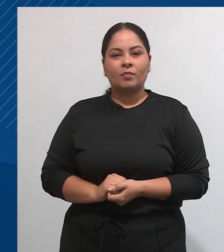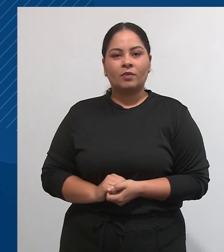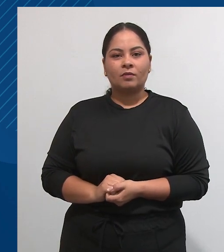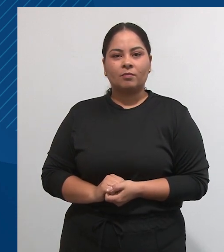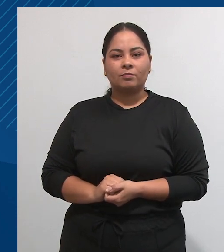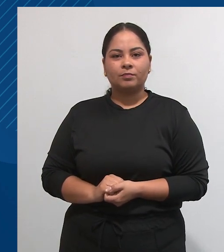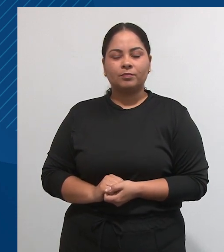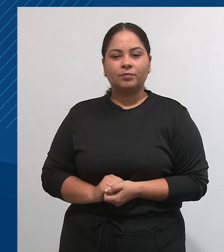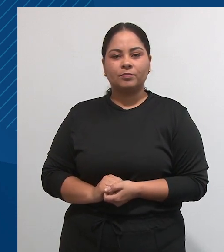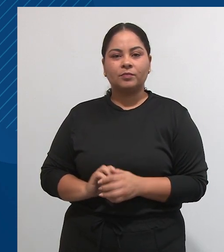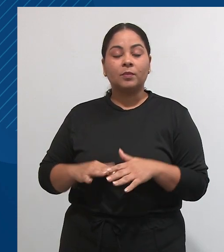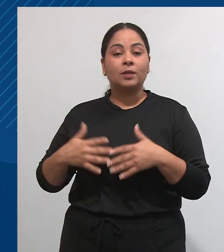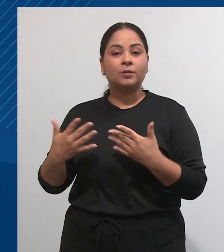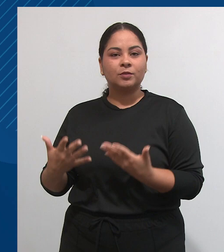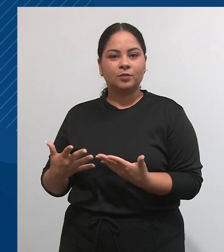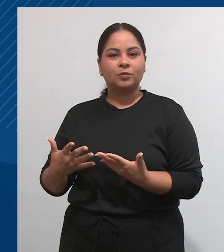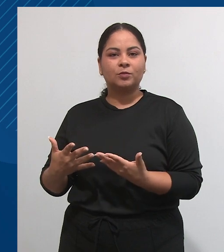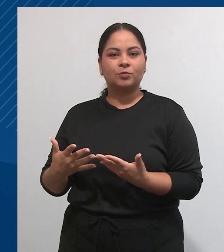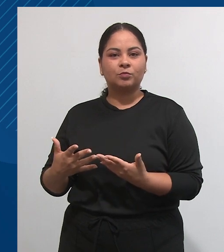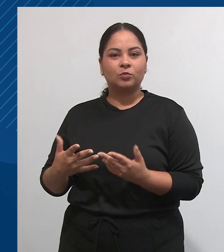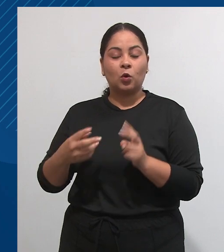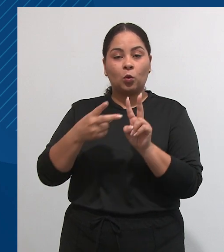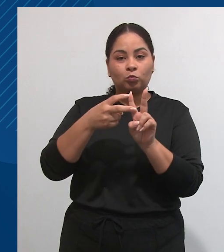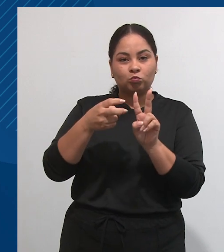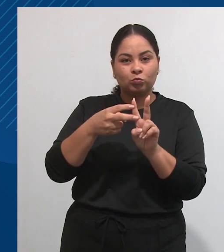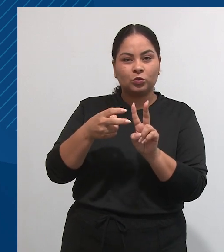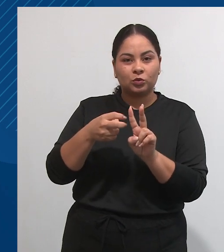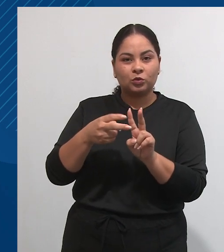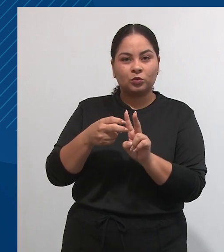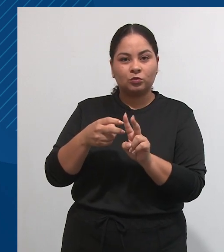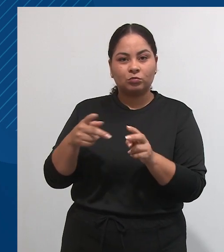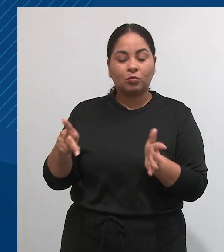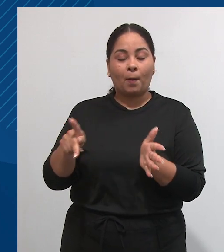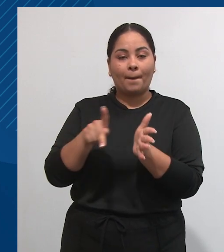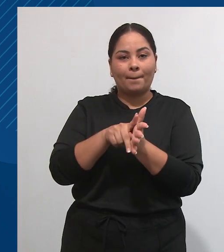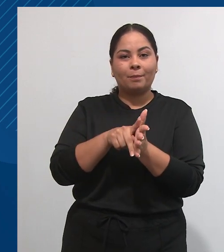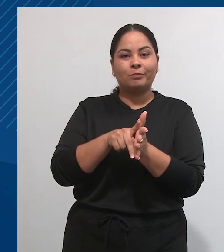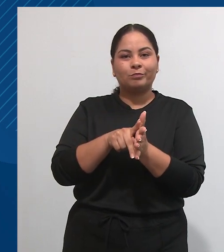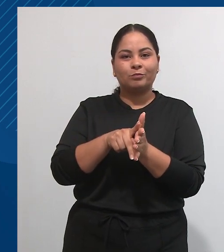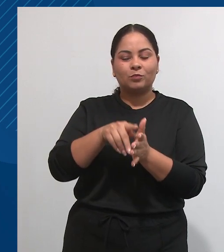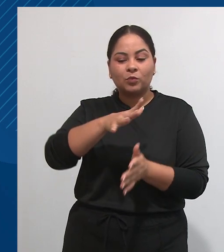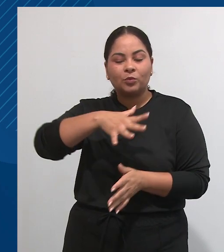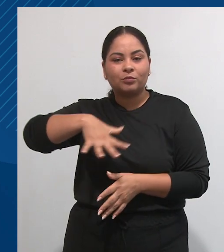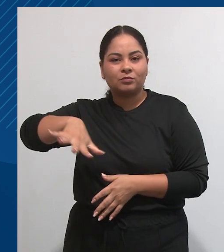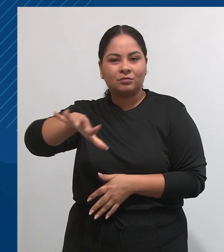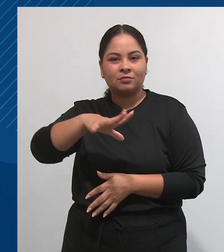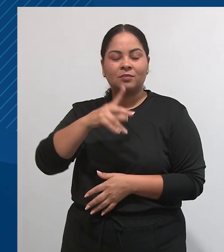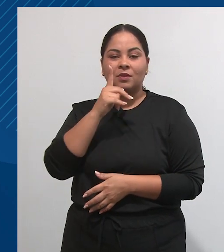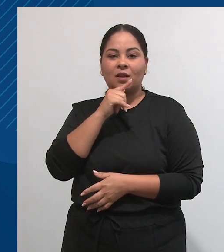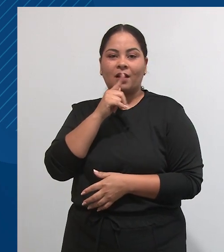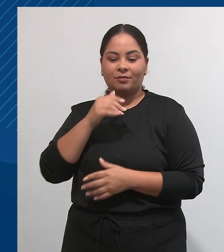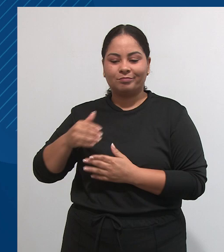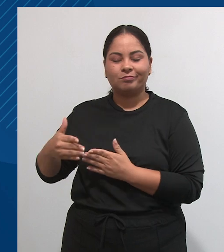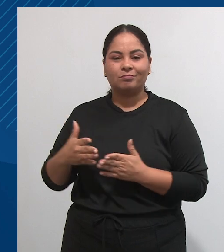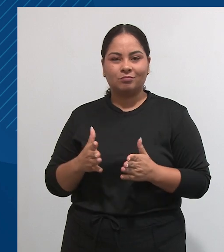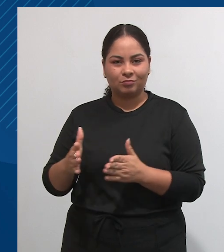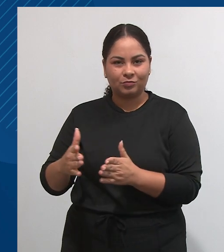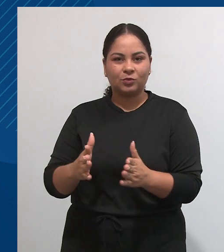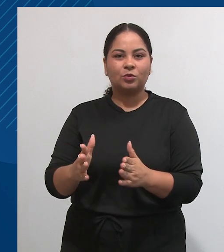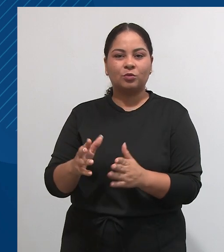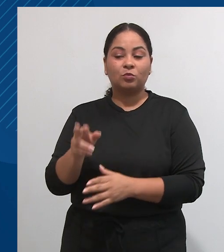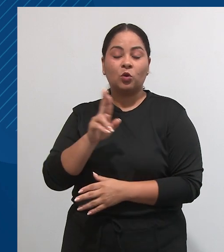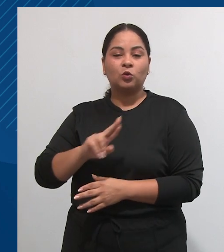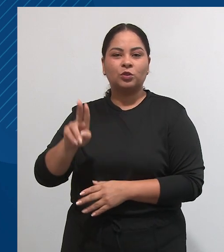Então, o domínio fluvial do rio e da área geográfica e outras estratégias de